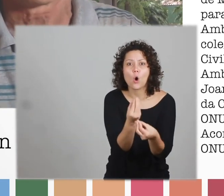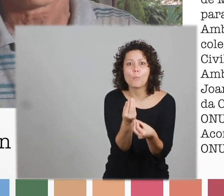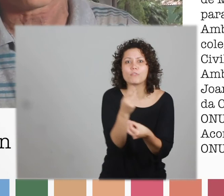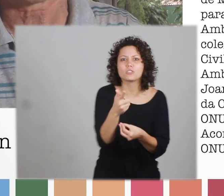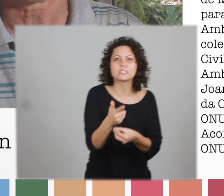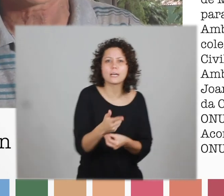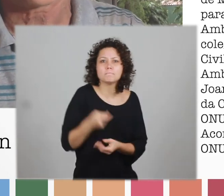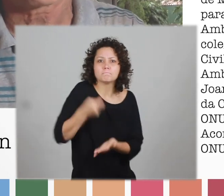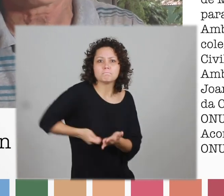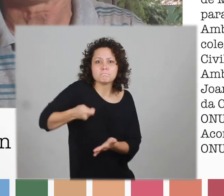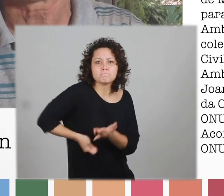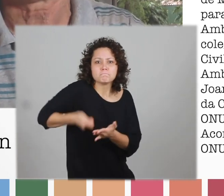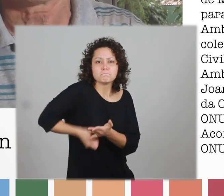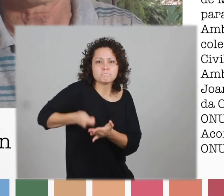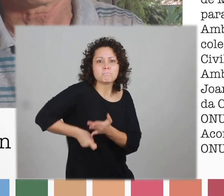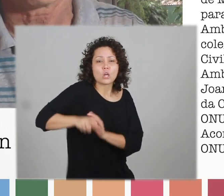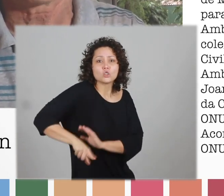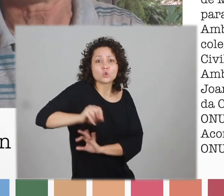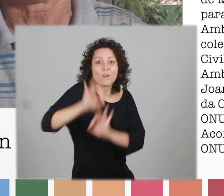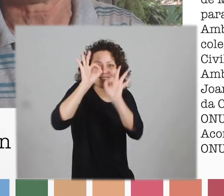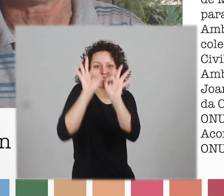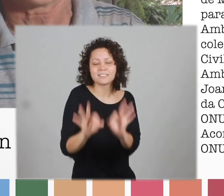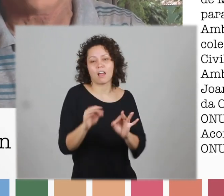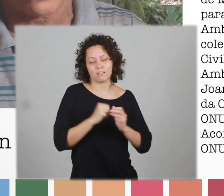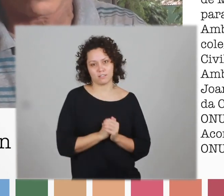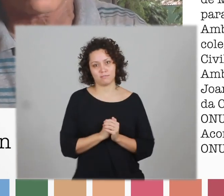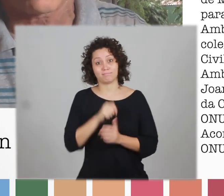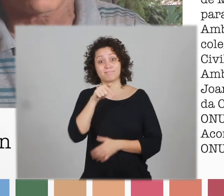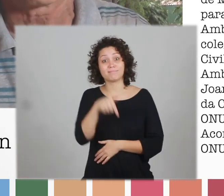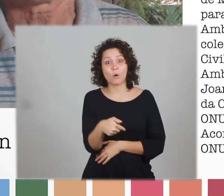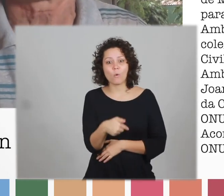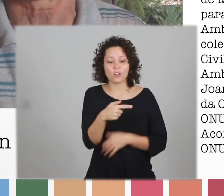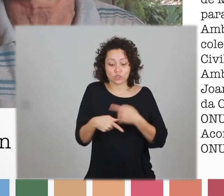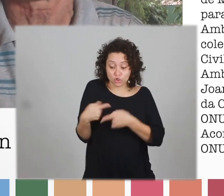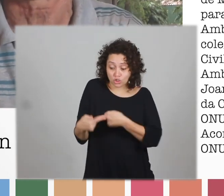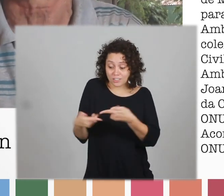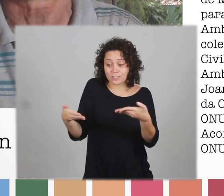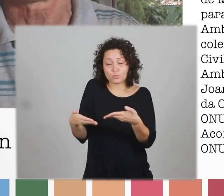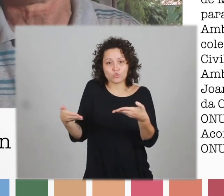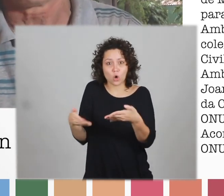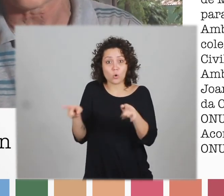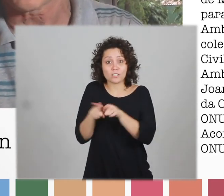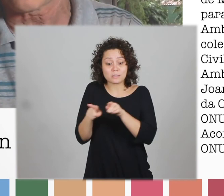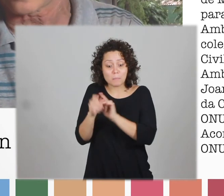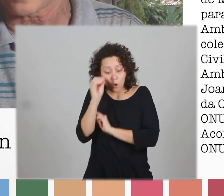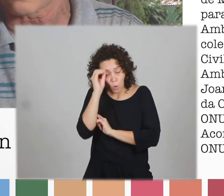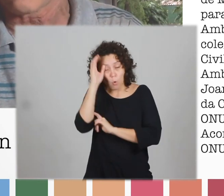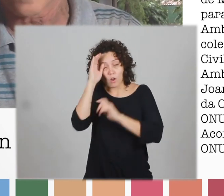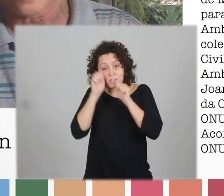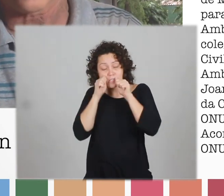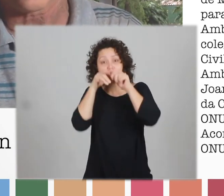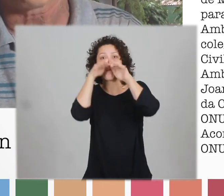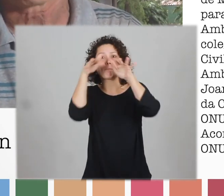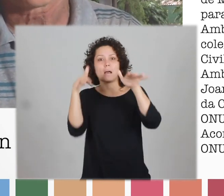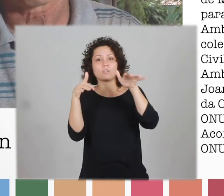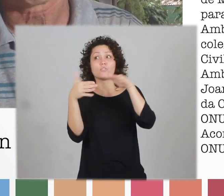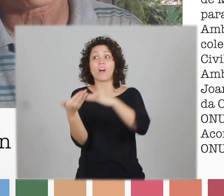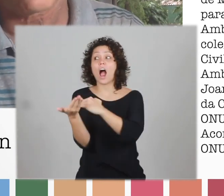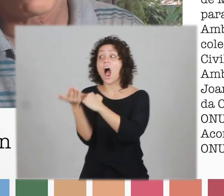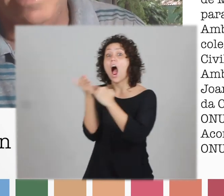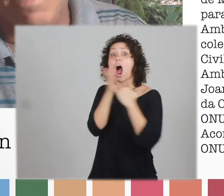certa. Então, essa geração e esse conhecimento, geração e disseminação do conhecimento, nos ajudarão